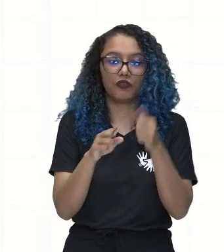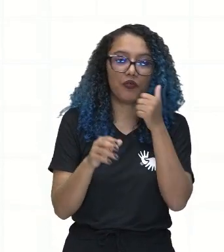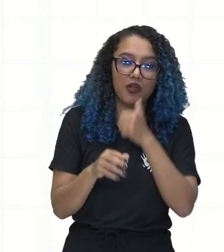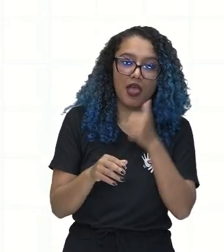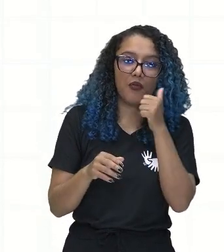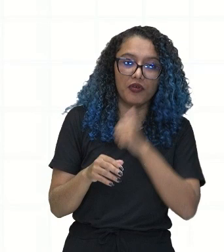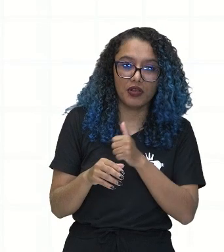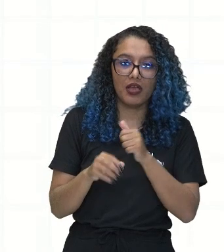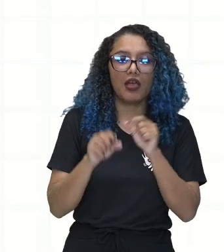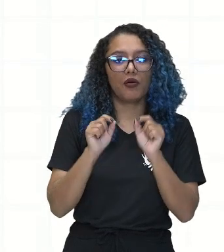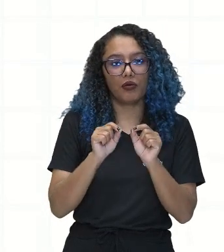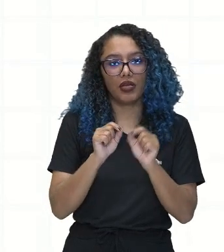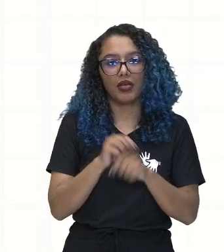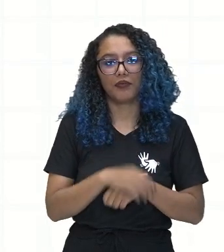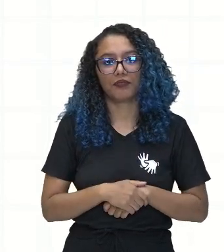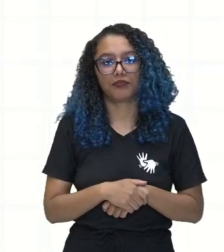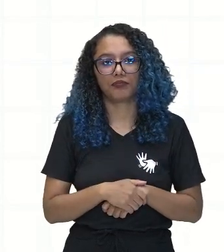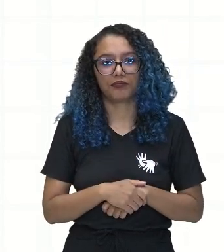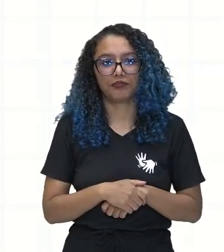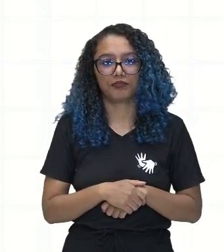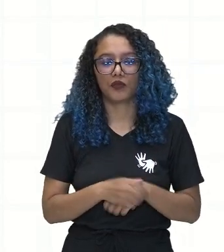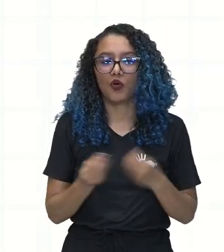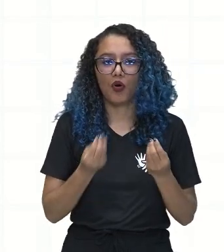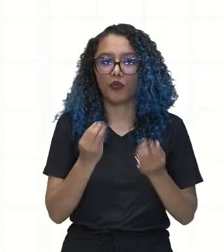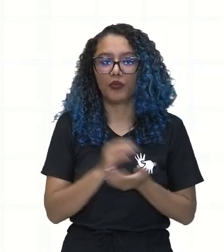concordar com o mais próximo. Observe aí.